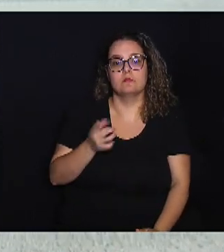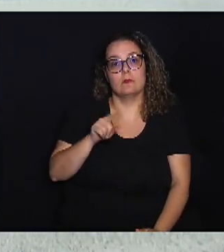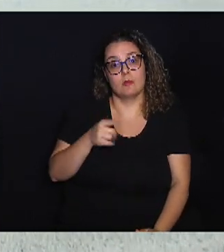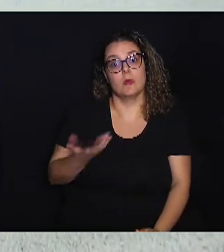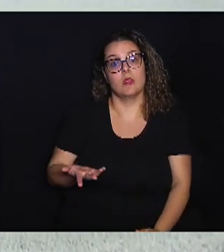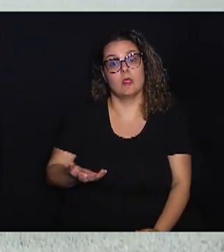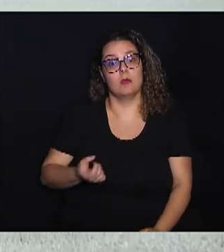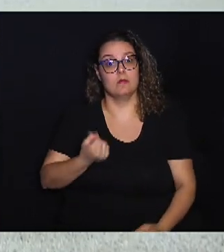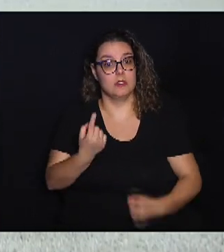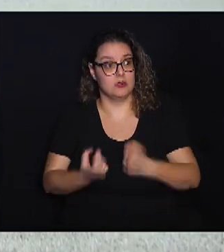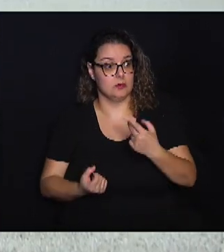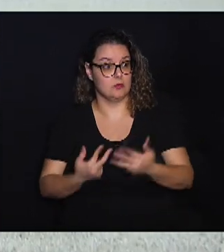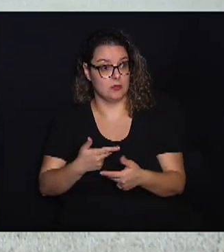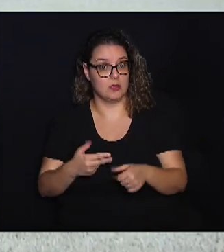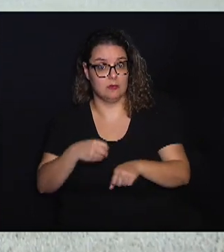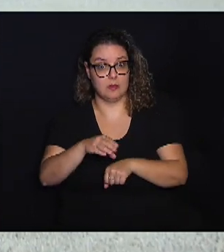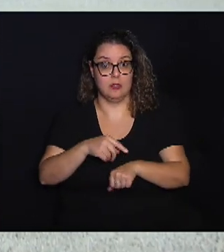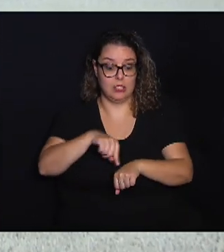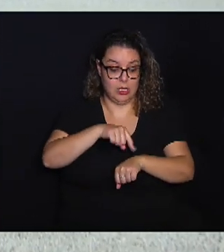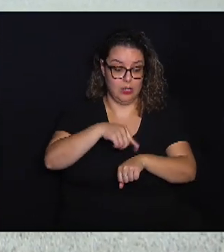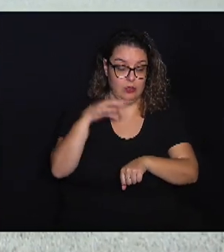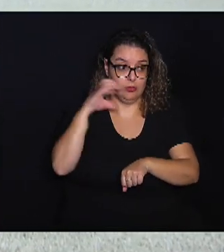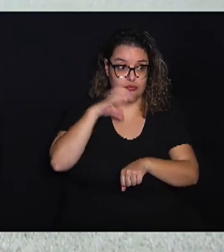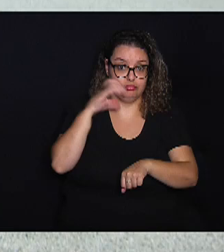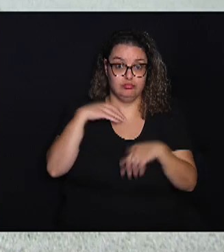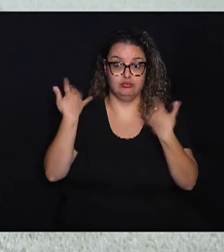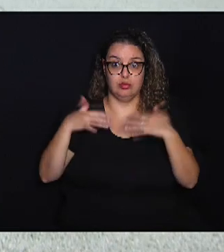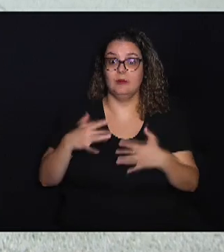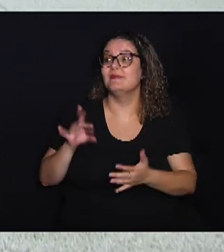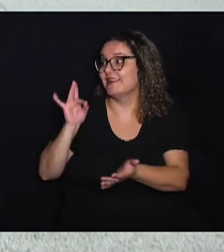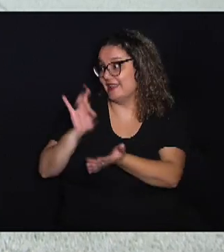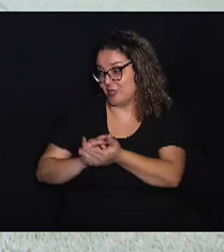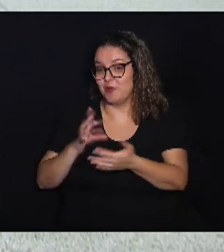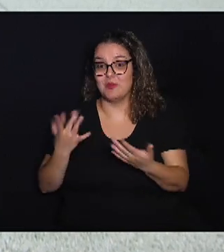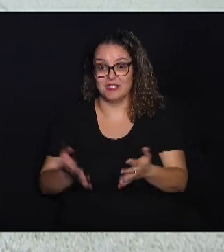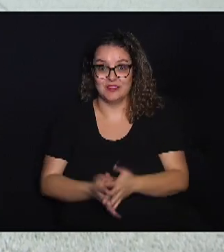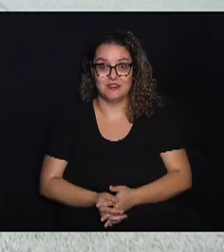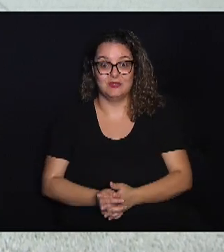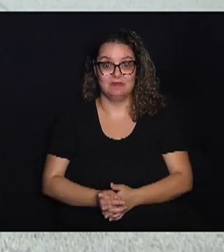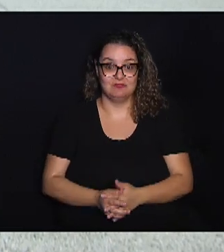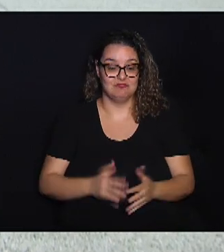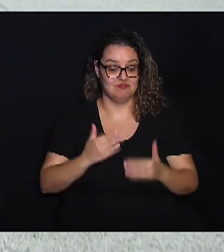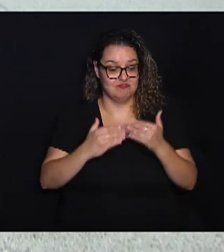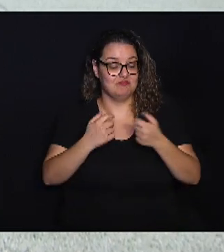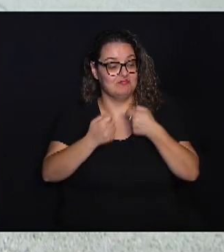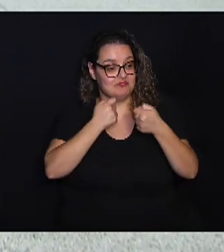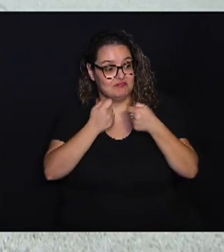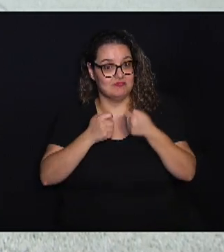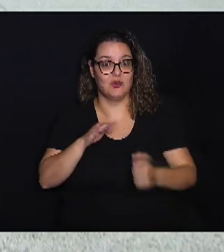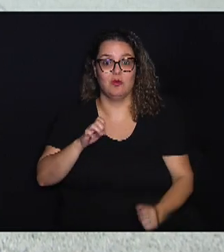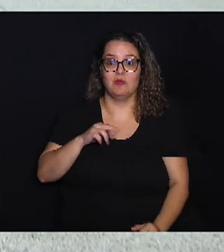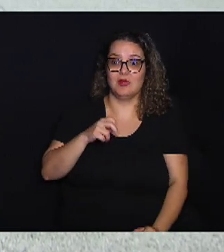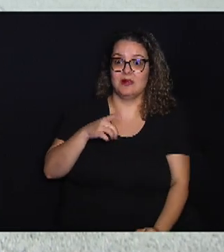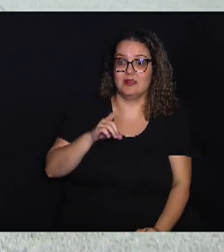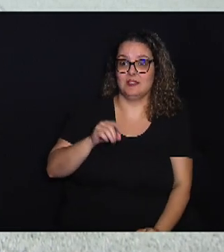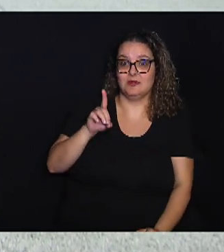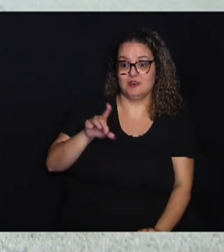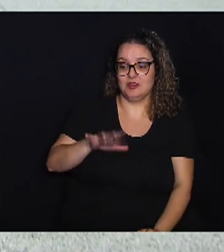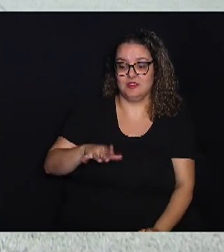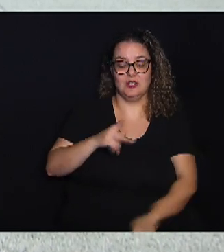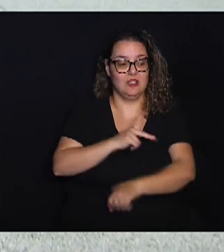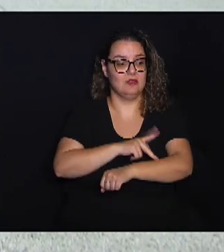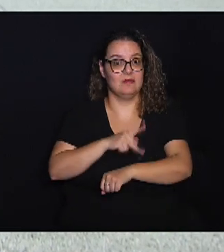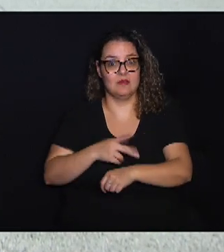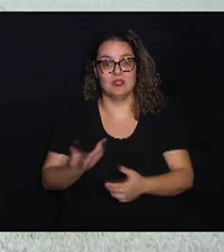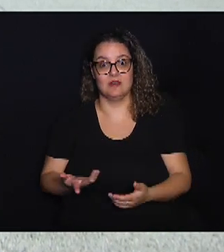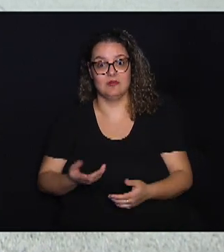Mais alguma coisa? O nosso tempo passou rapidão. Realmente. Porque rendeu muito aqui a entrevista com o Bernardo, que é diretor pedagógico.